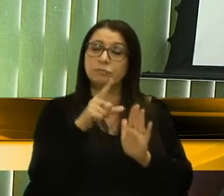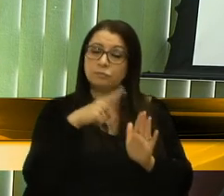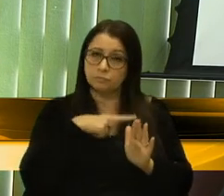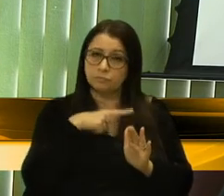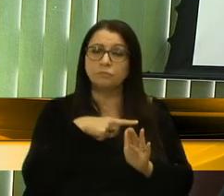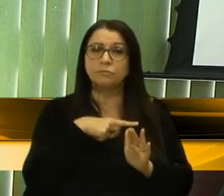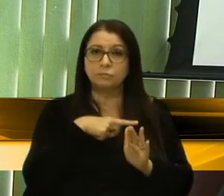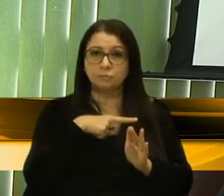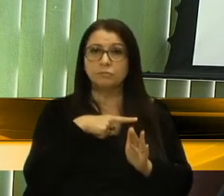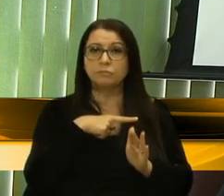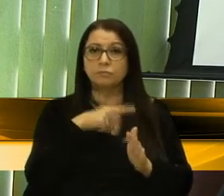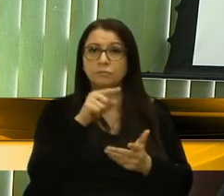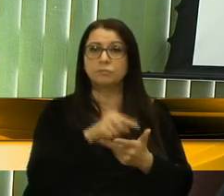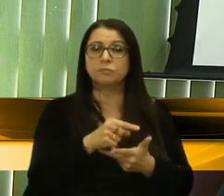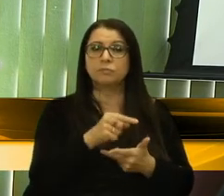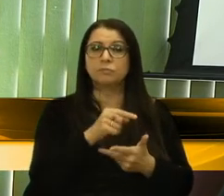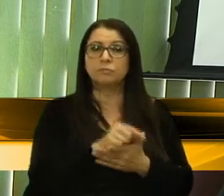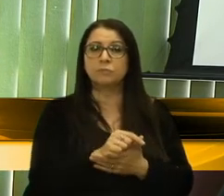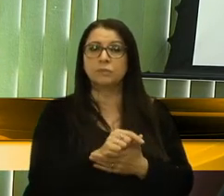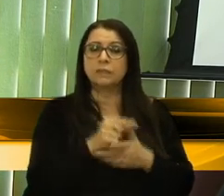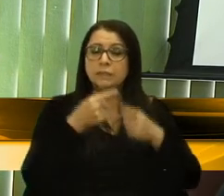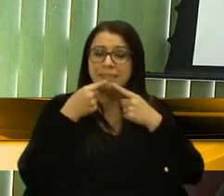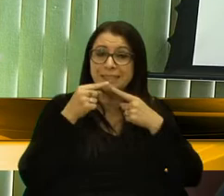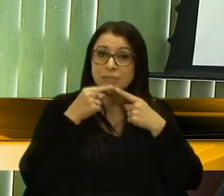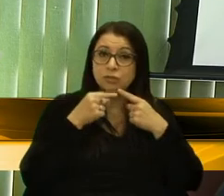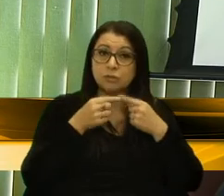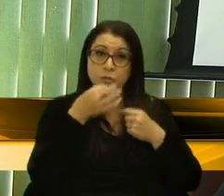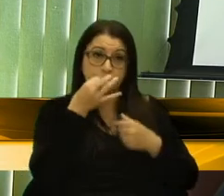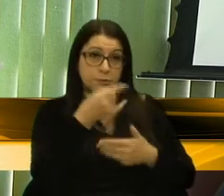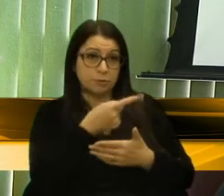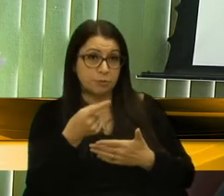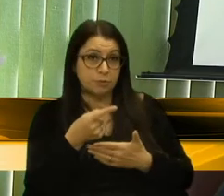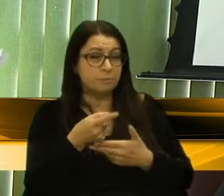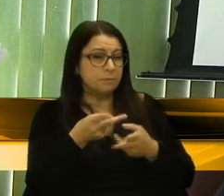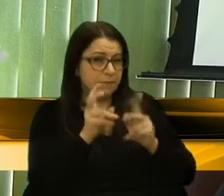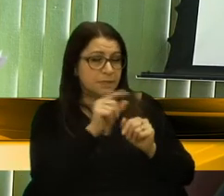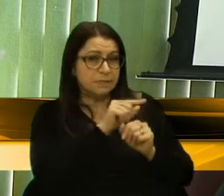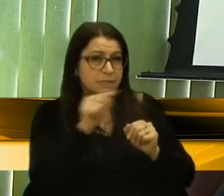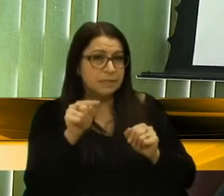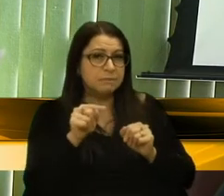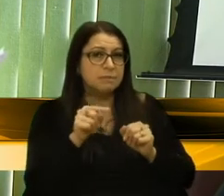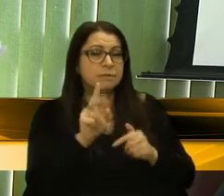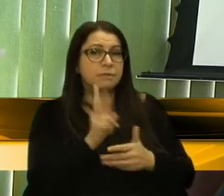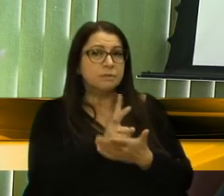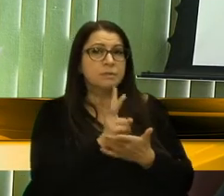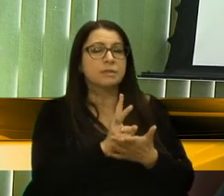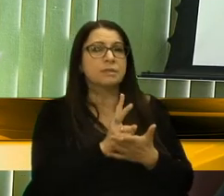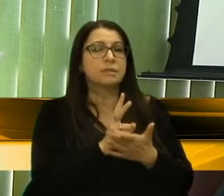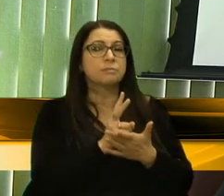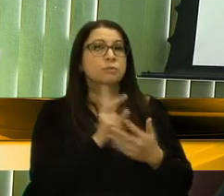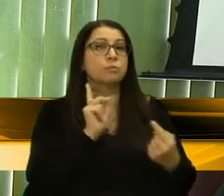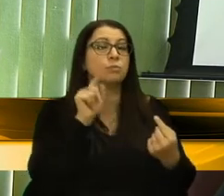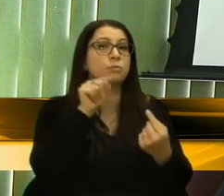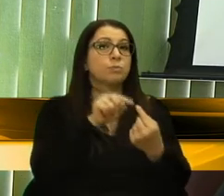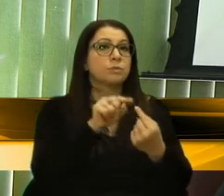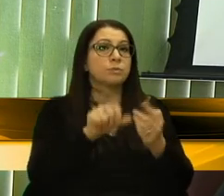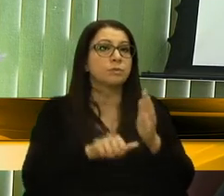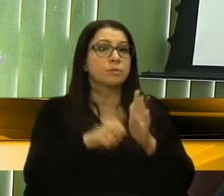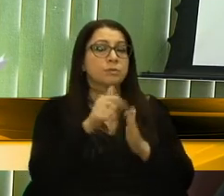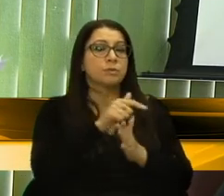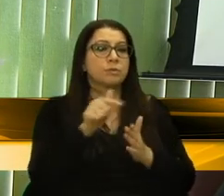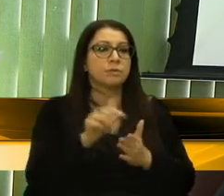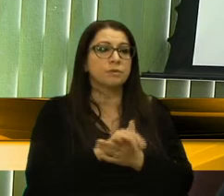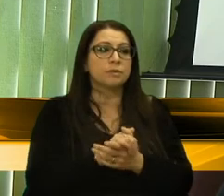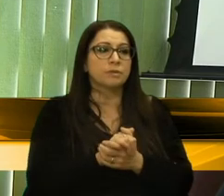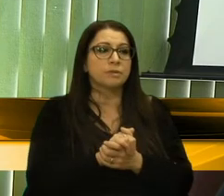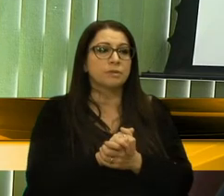Existem eventuais críticas ou sugestões, mas percebo que são sempre com intenção de aprimorar o